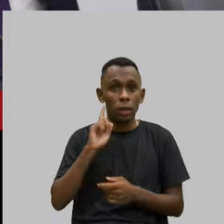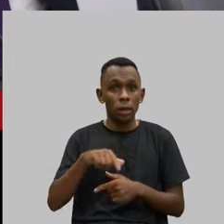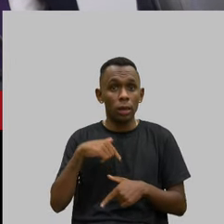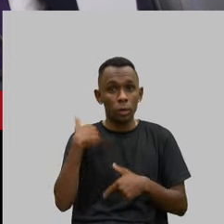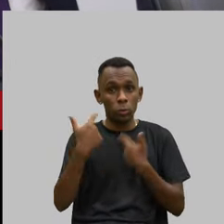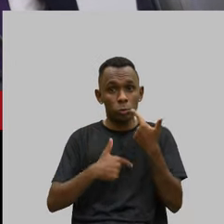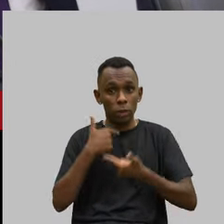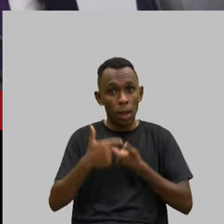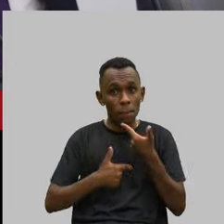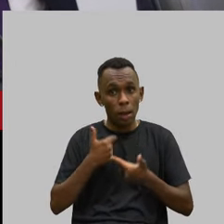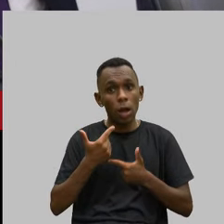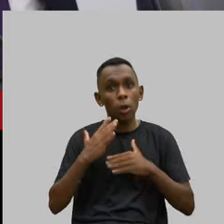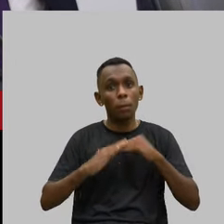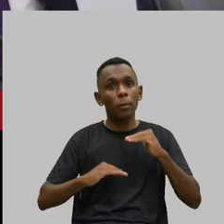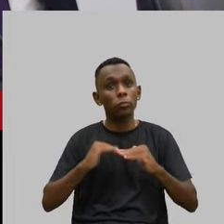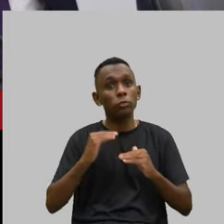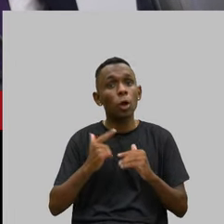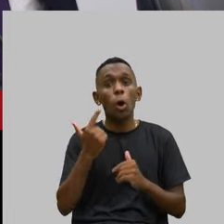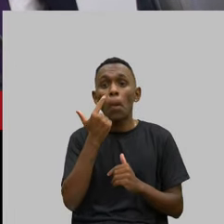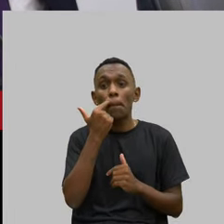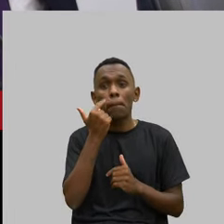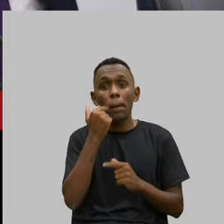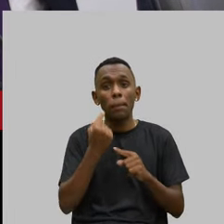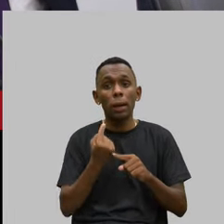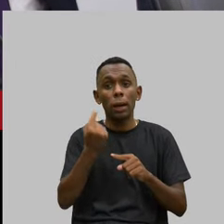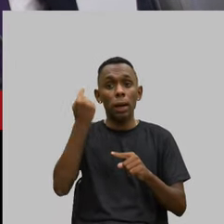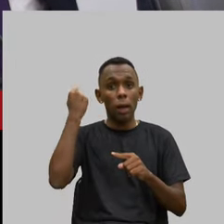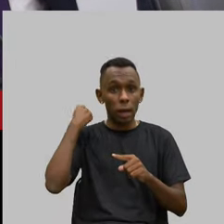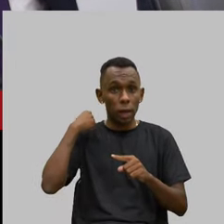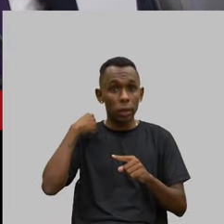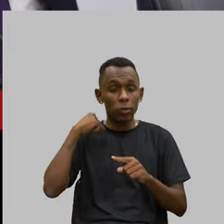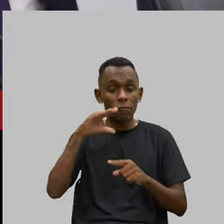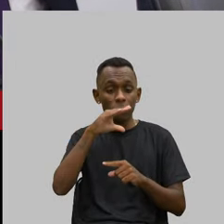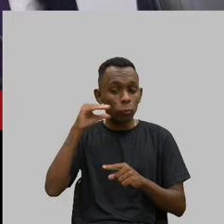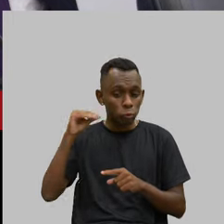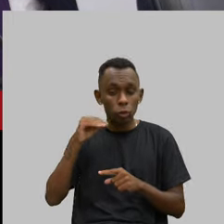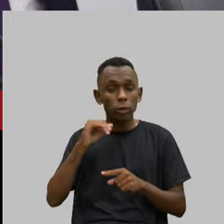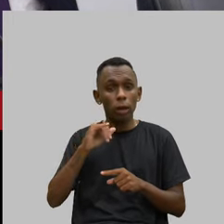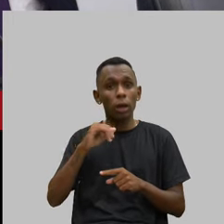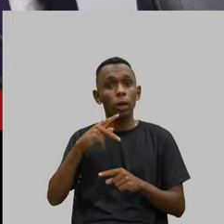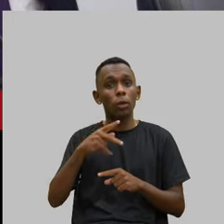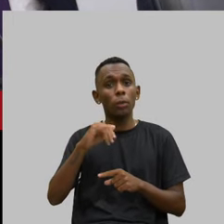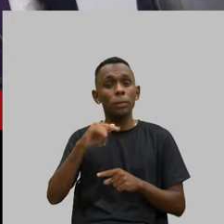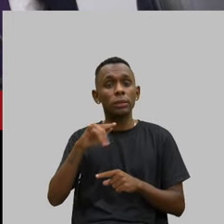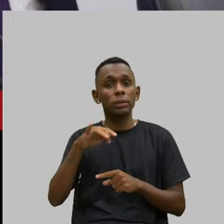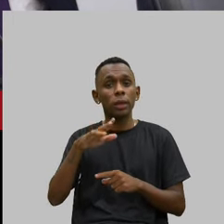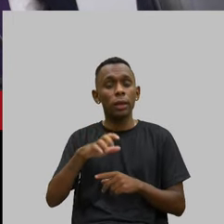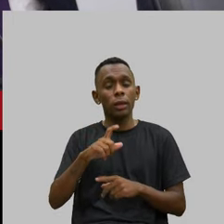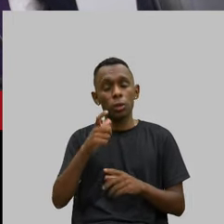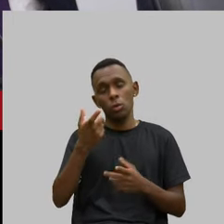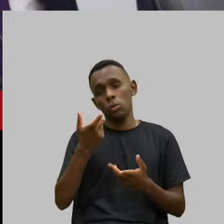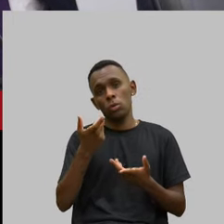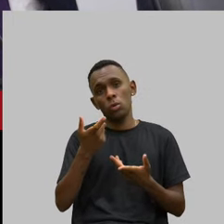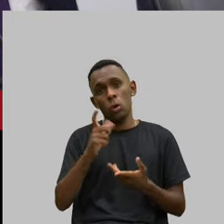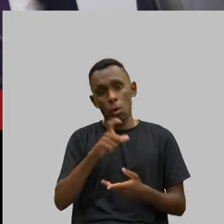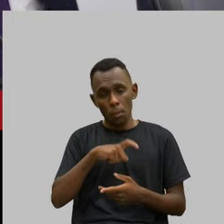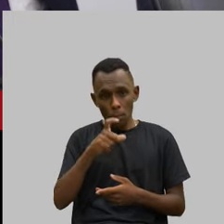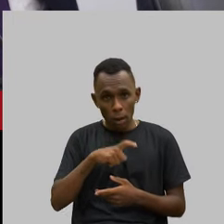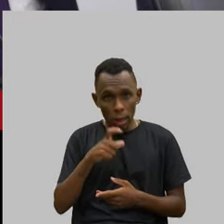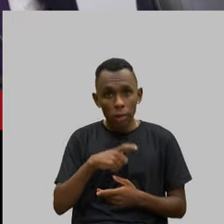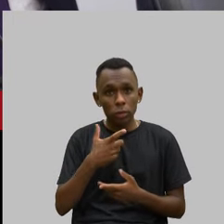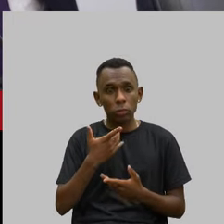carreira que o pai foi funcionário do ipseng o André dos Anjos Com certeza ele não quer acabar com a